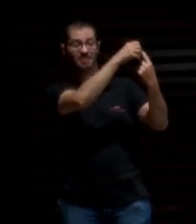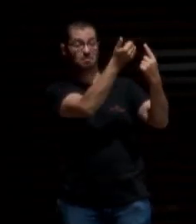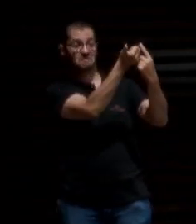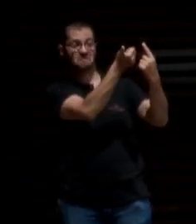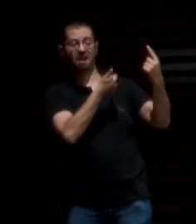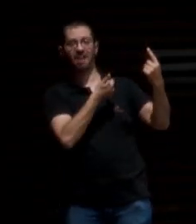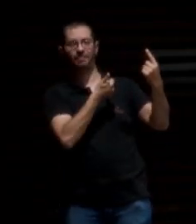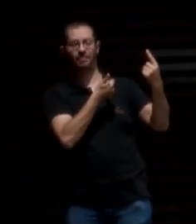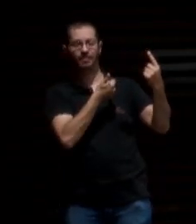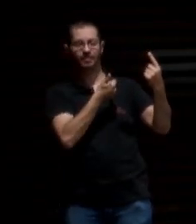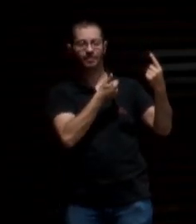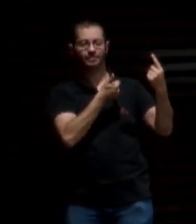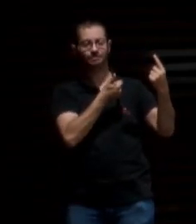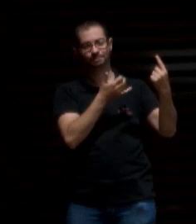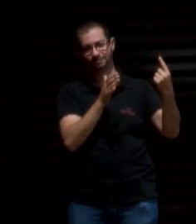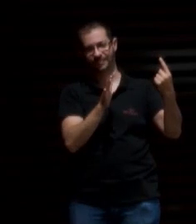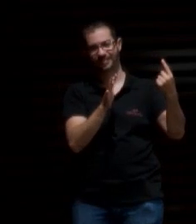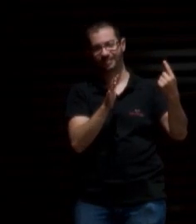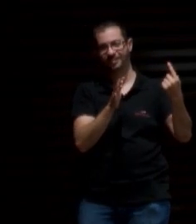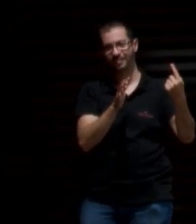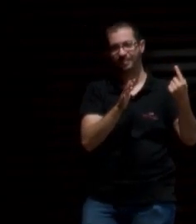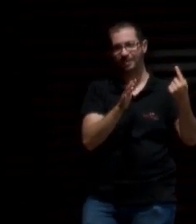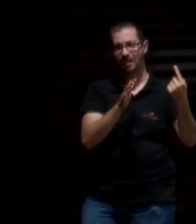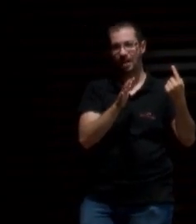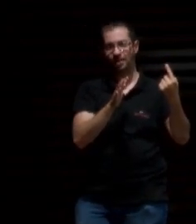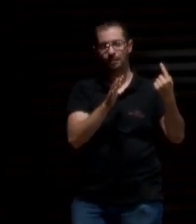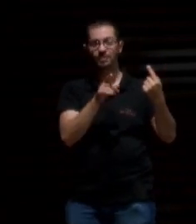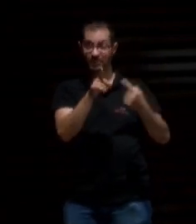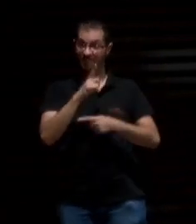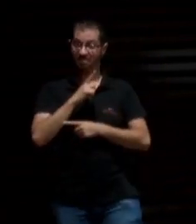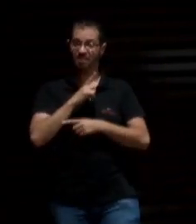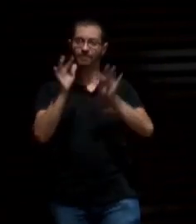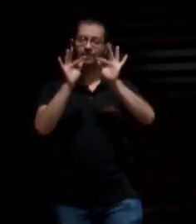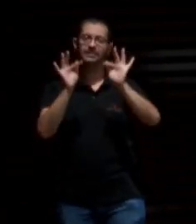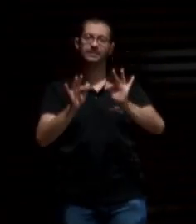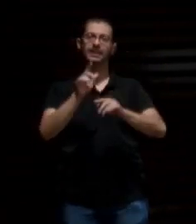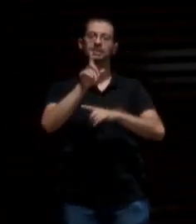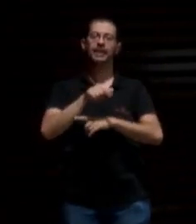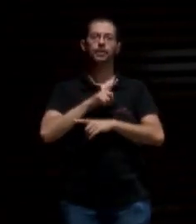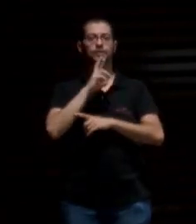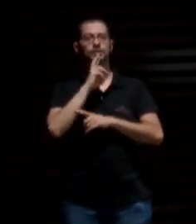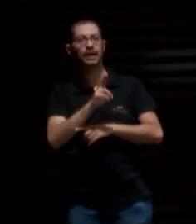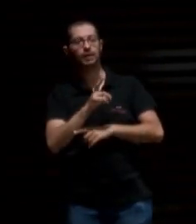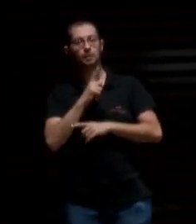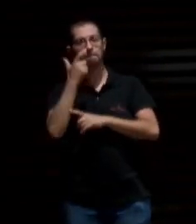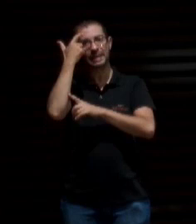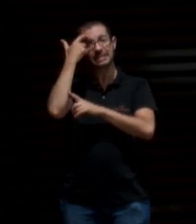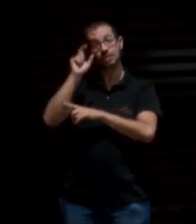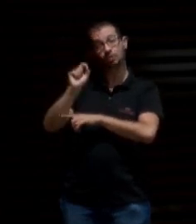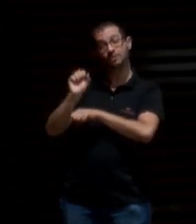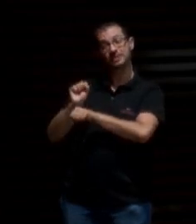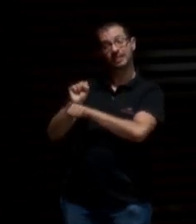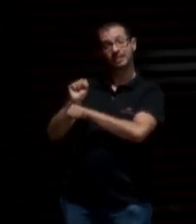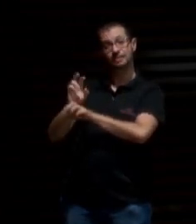a fórmula da felicidade, é um ímpio, claro, mas ele falava assim, a fórmula da felicidade é o resultado sobre a expectativa. Se você tem